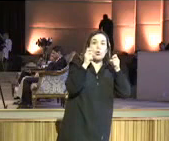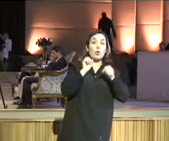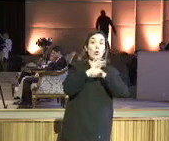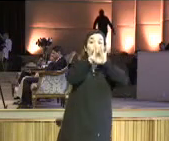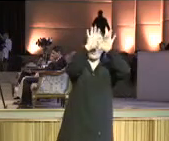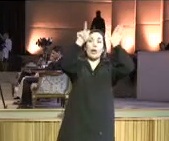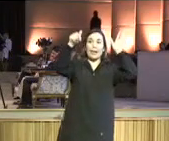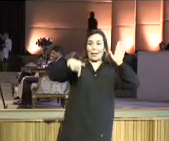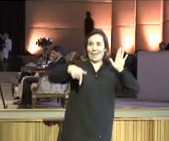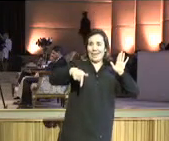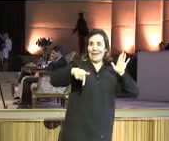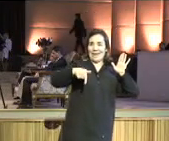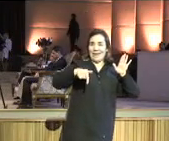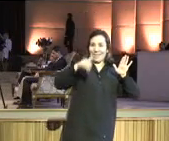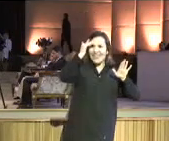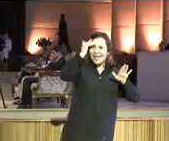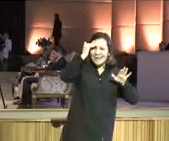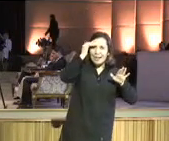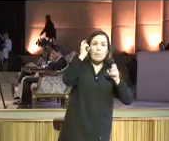Você é treinado para isso.